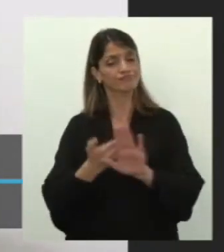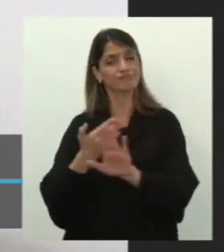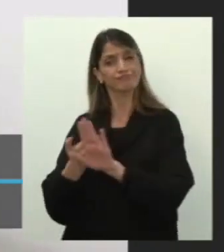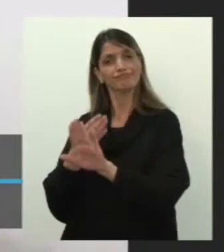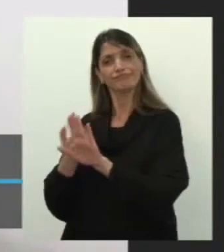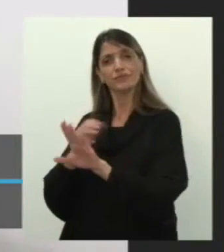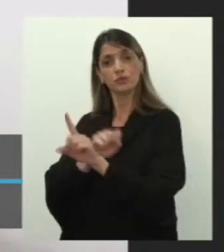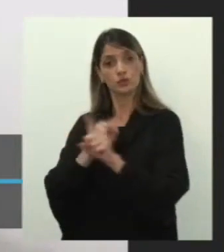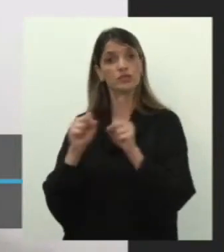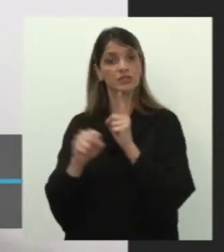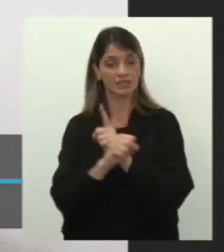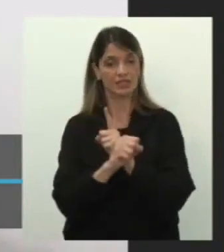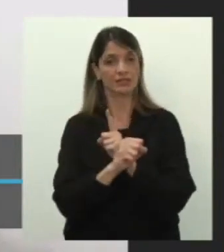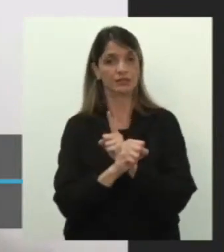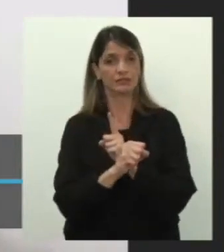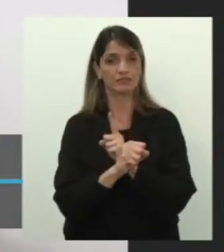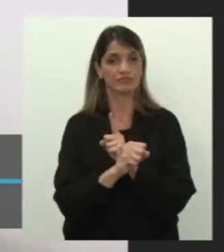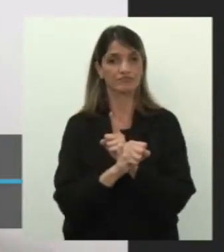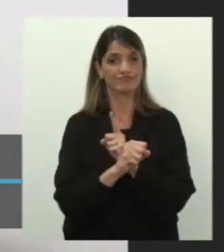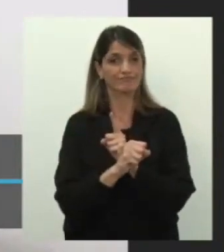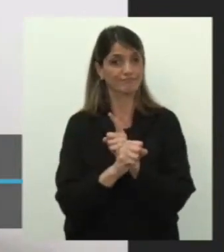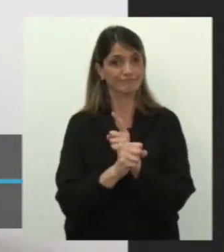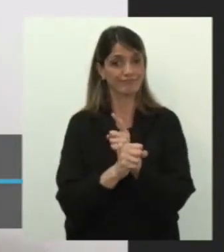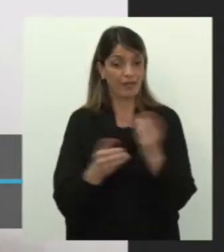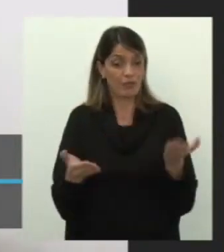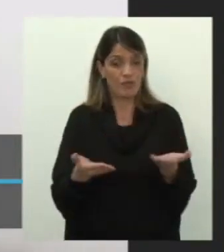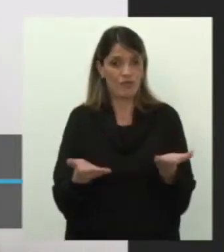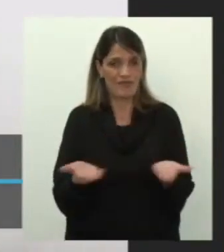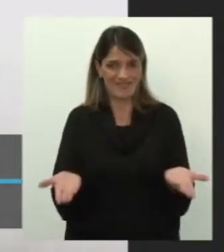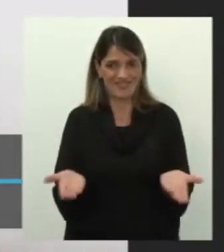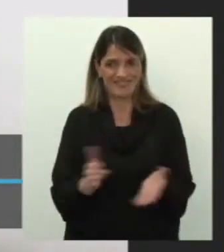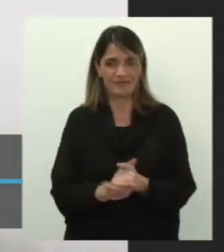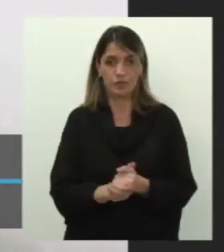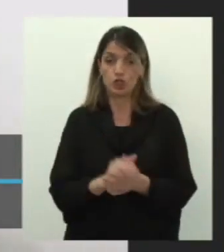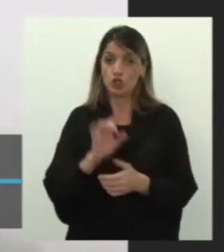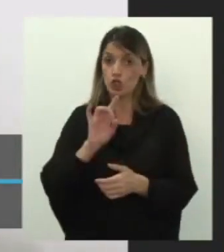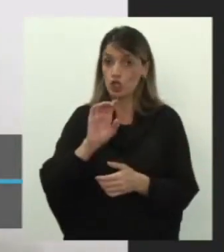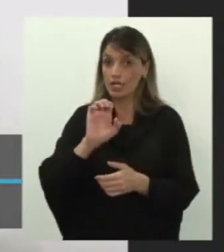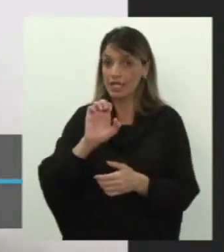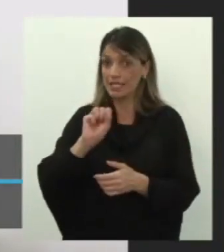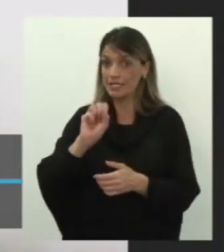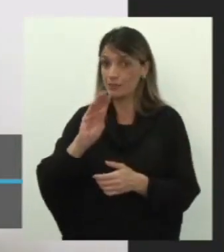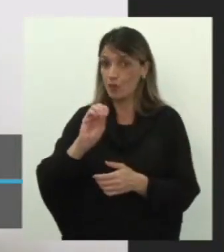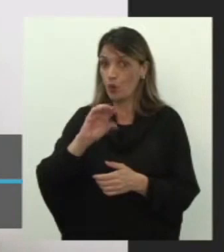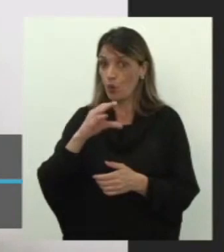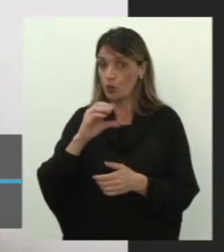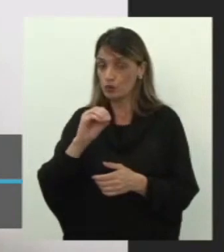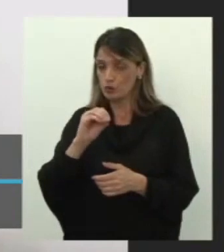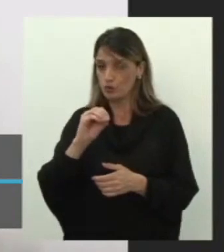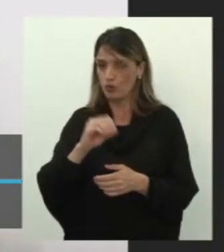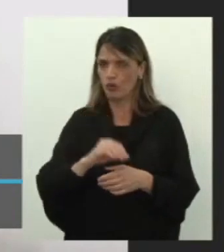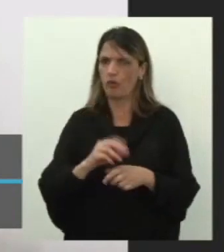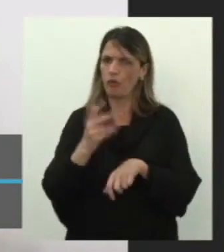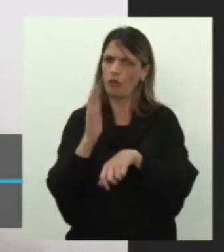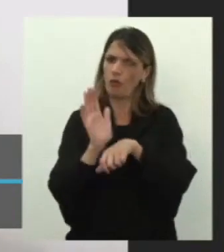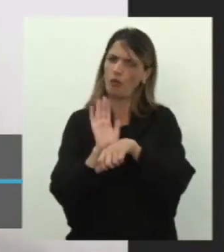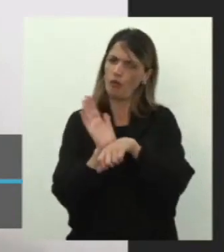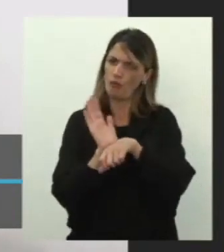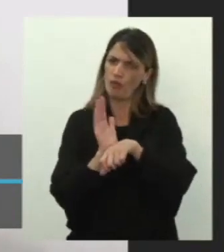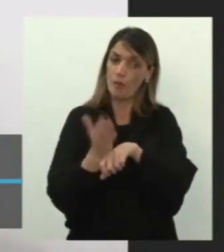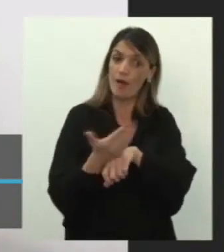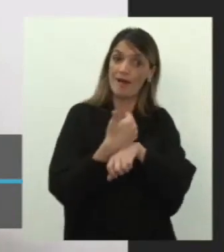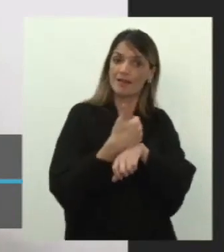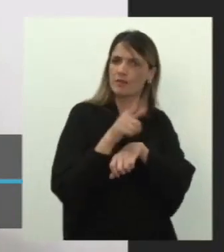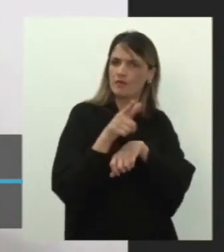está vivendo, tá? Como é apenas um esboço, nós passamos anteriormente o vídeo justamente para vocês